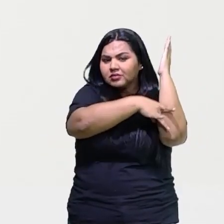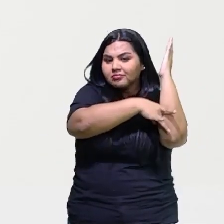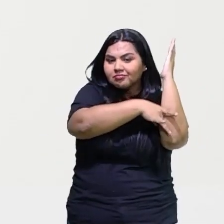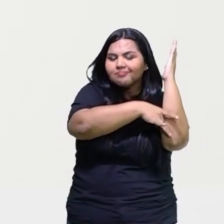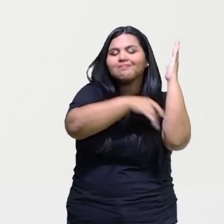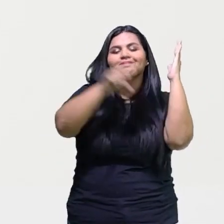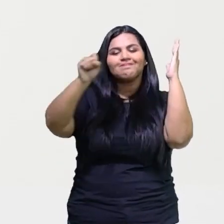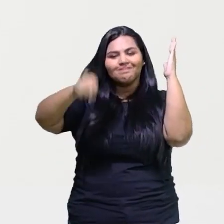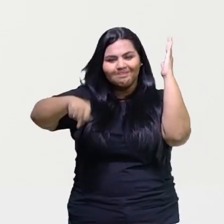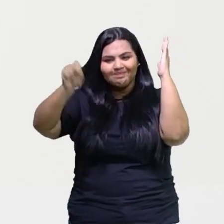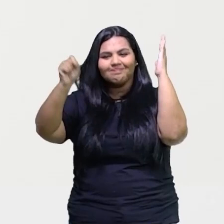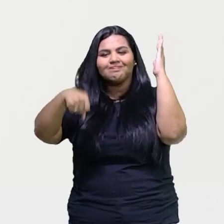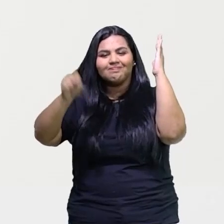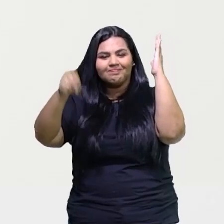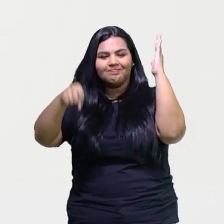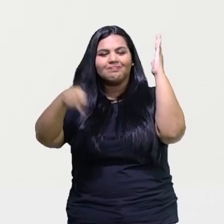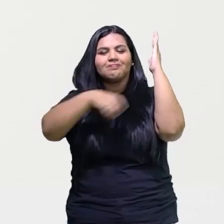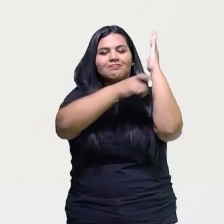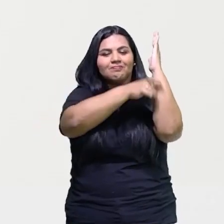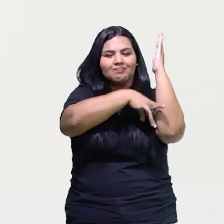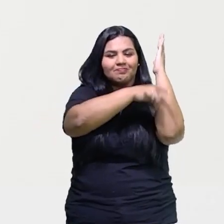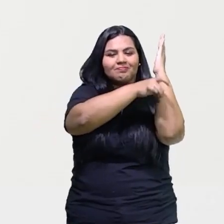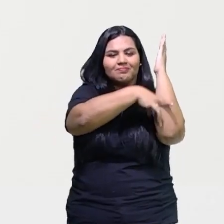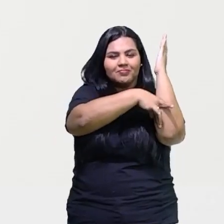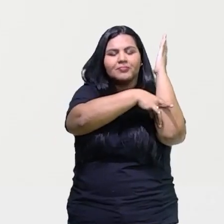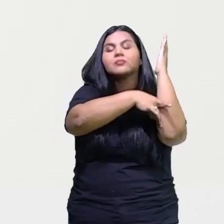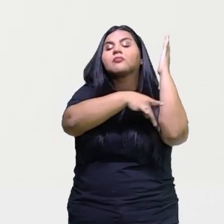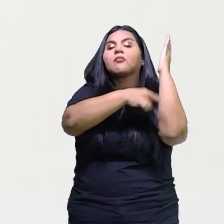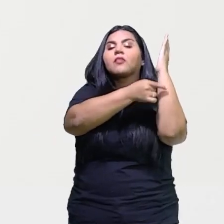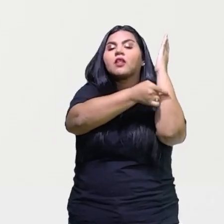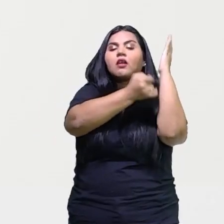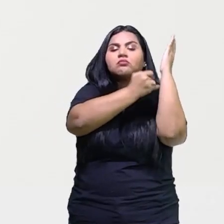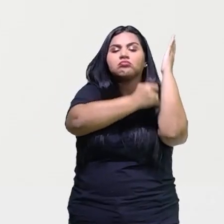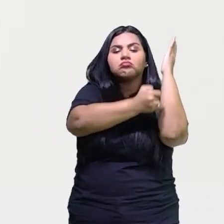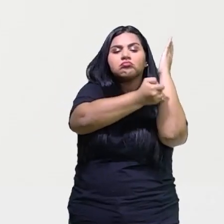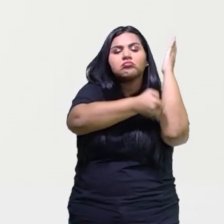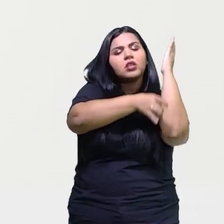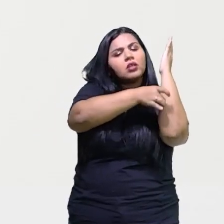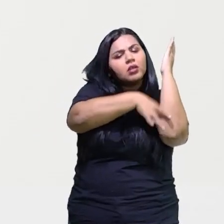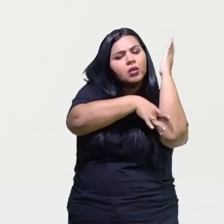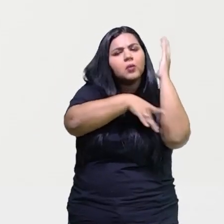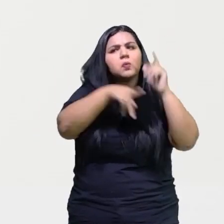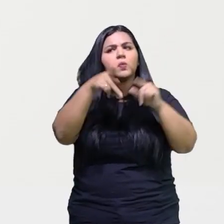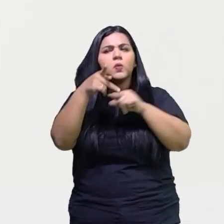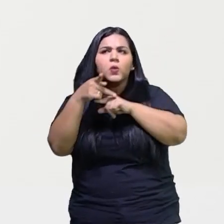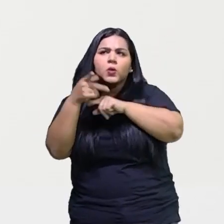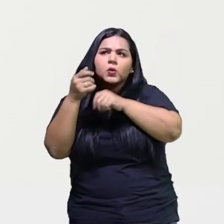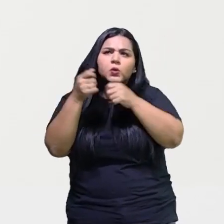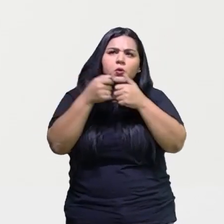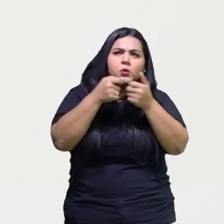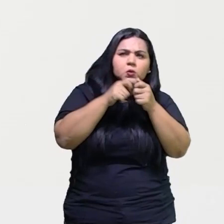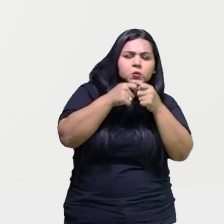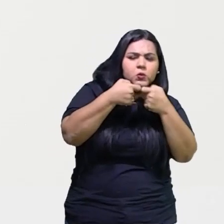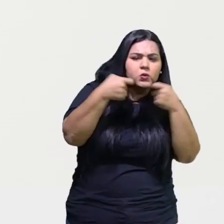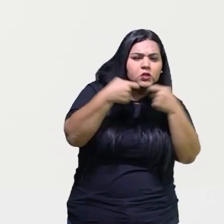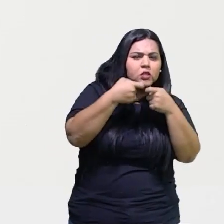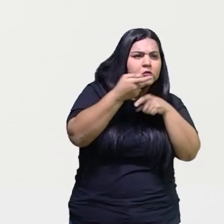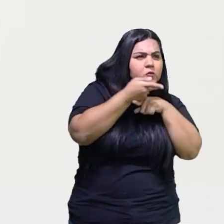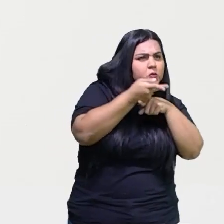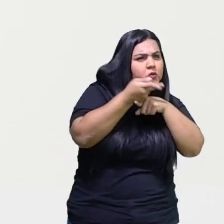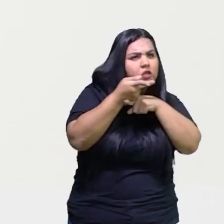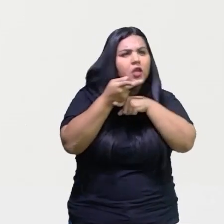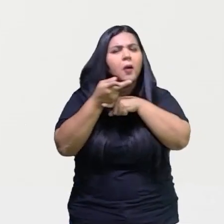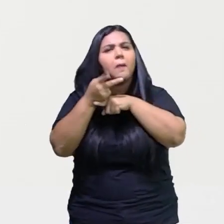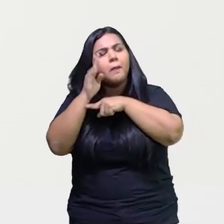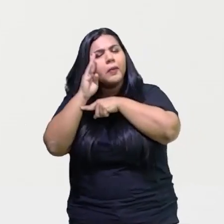sim, rapaz. Látex, por quê? A borracha começou a ser muito procurada, em especial na produção de